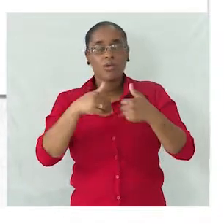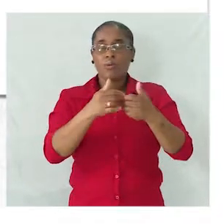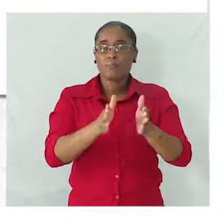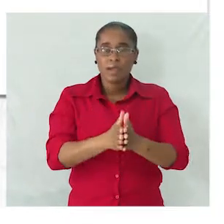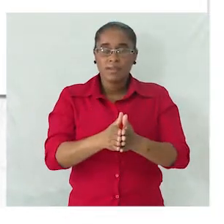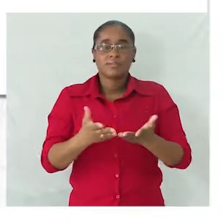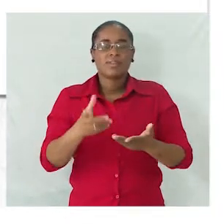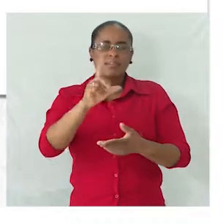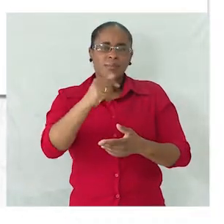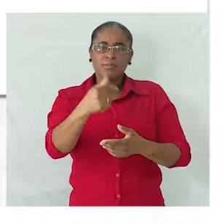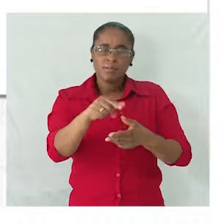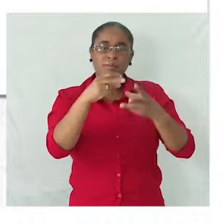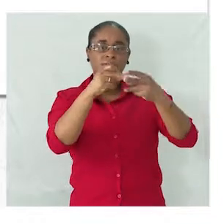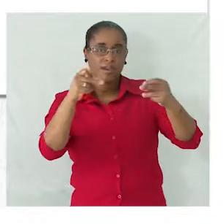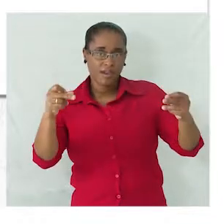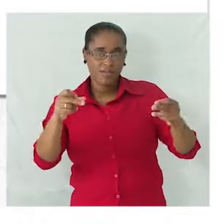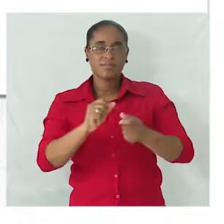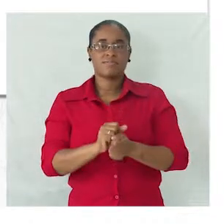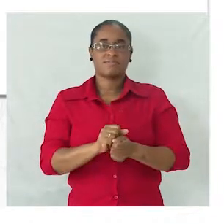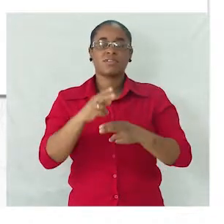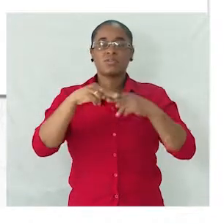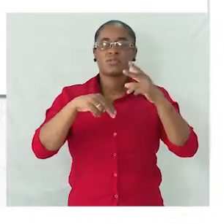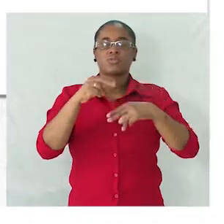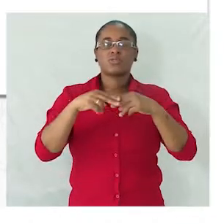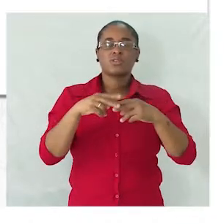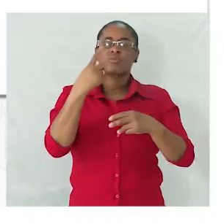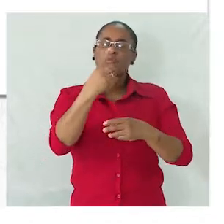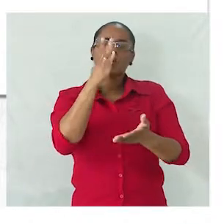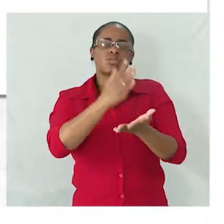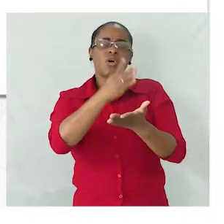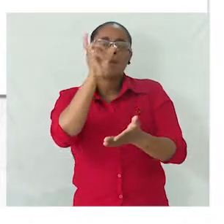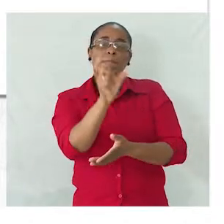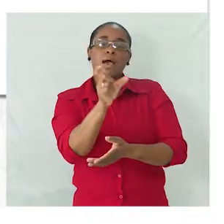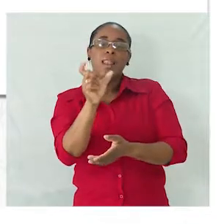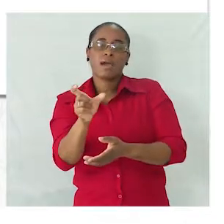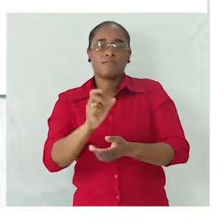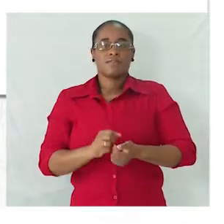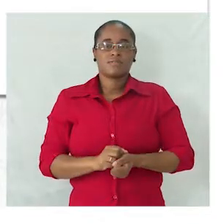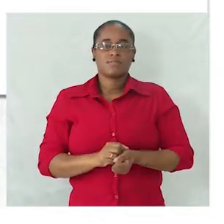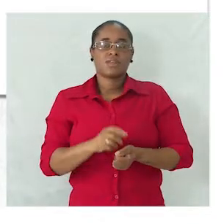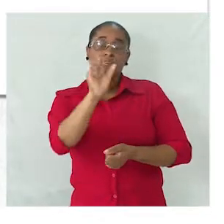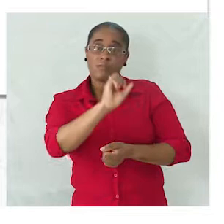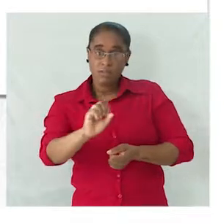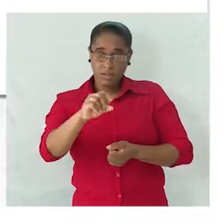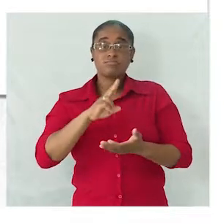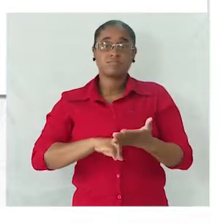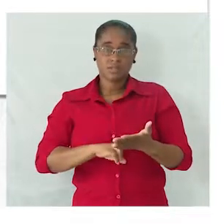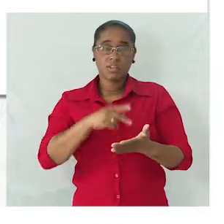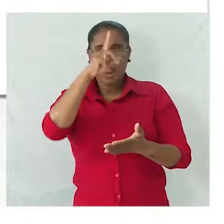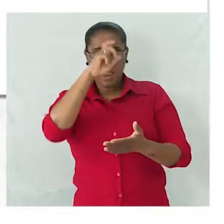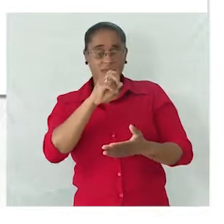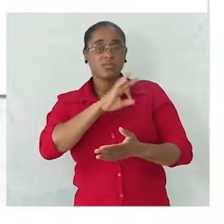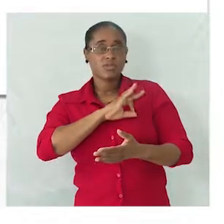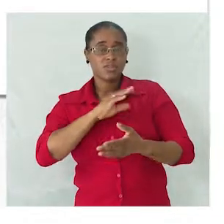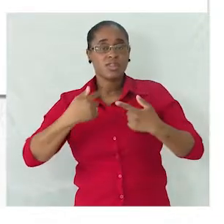entanto, também existem frases que são constituídas por uma só palavra. Vocês de certeza lembram dos professores na